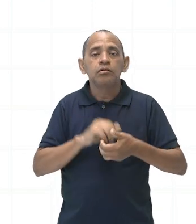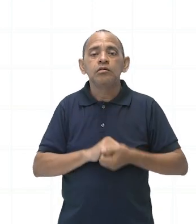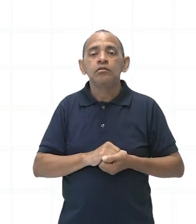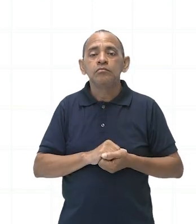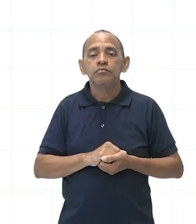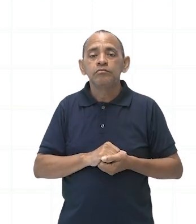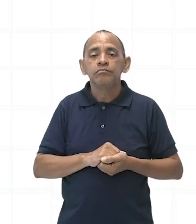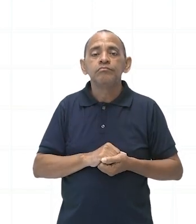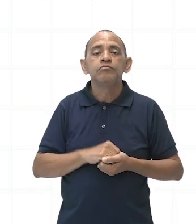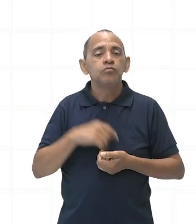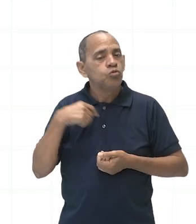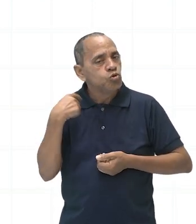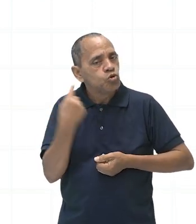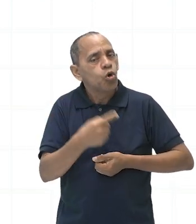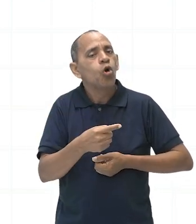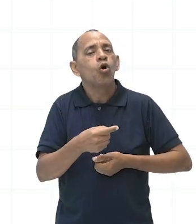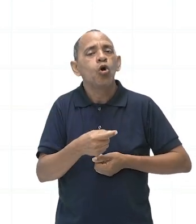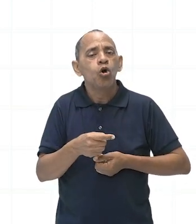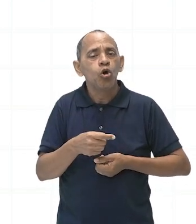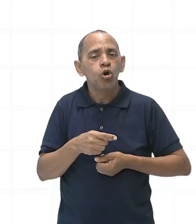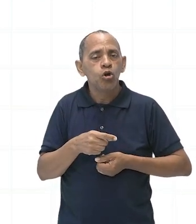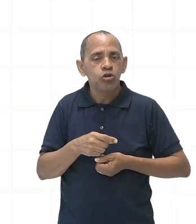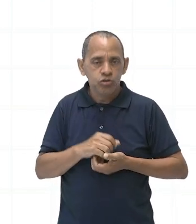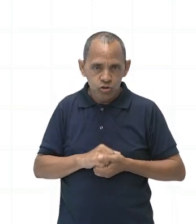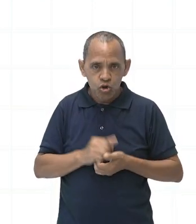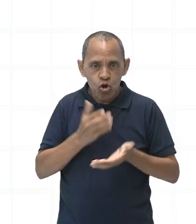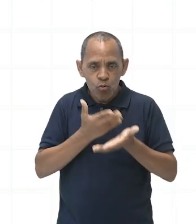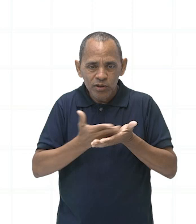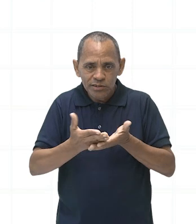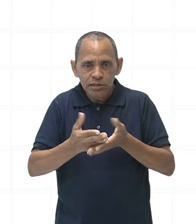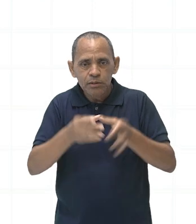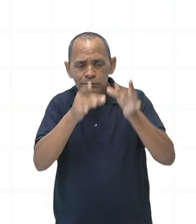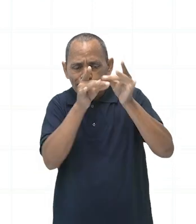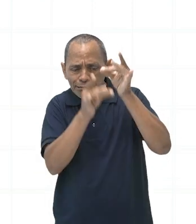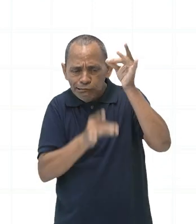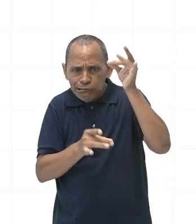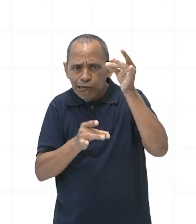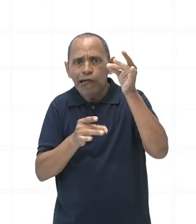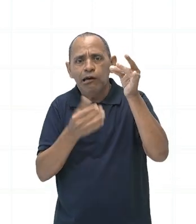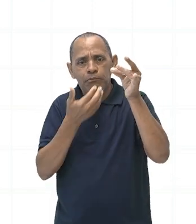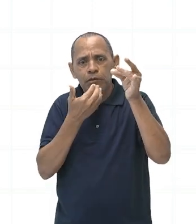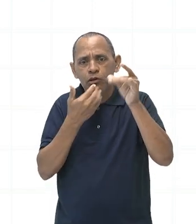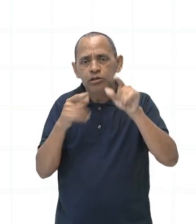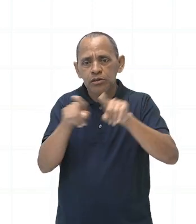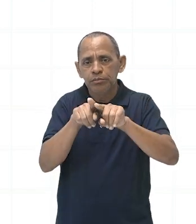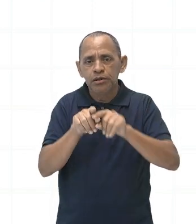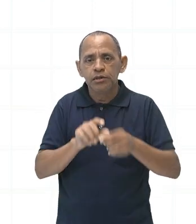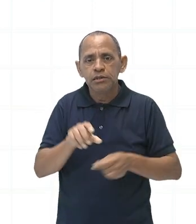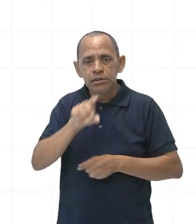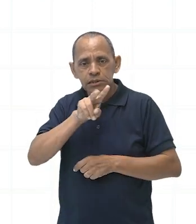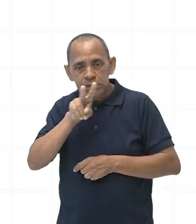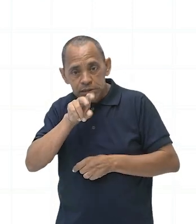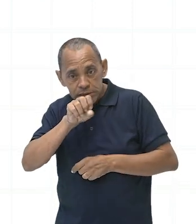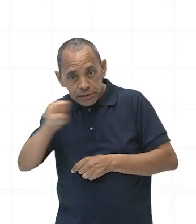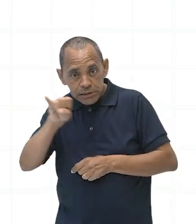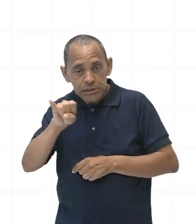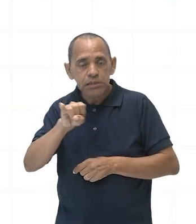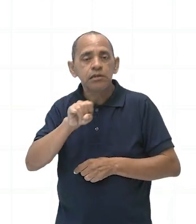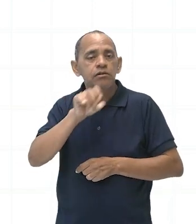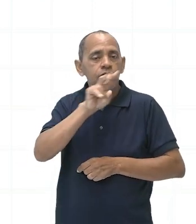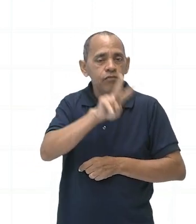vai detalhar um pouquinho mais essa classificação. Então, Se o verbo transitivo precisa